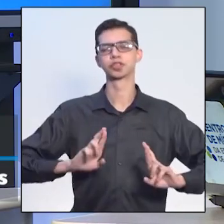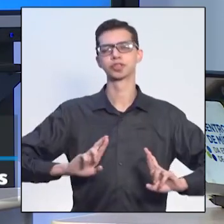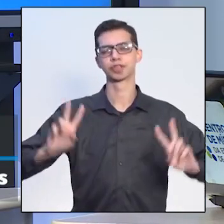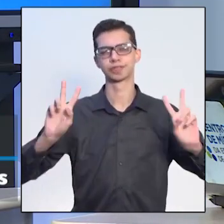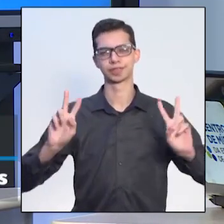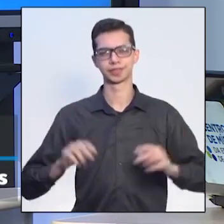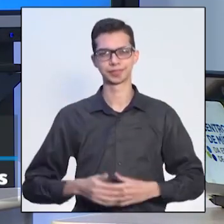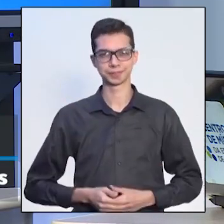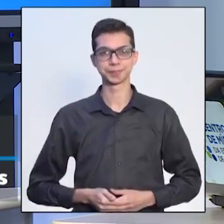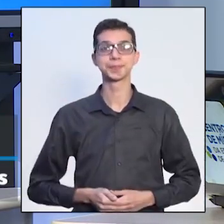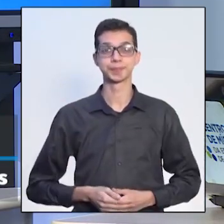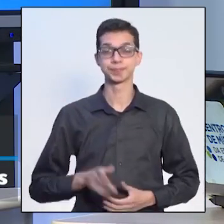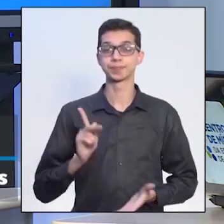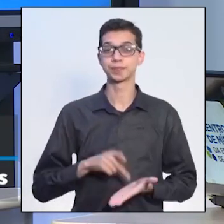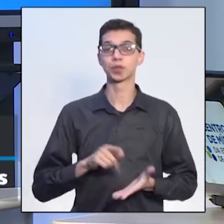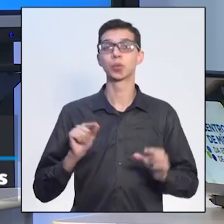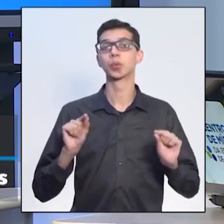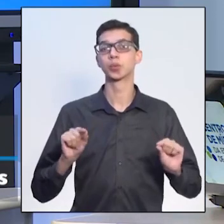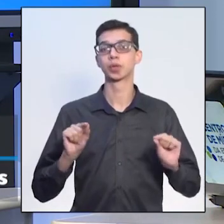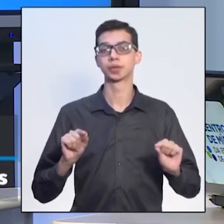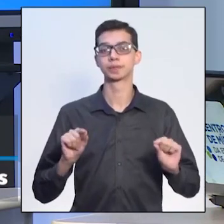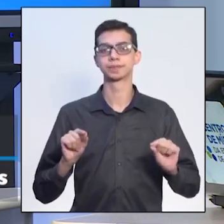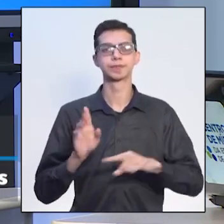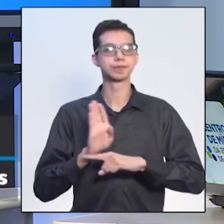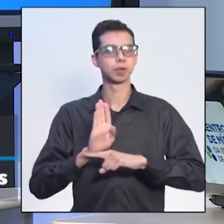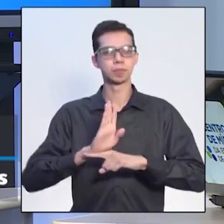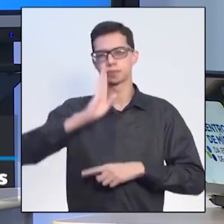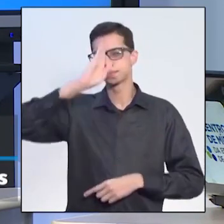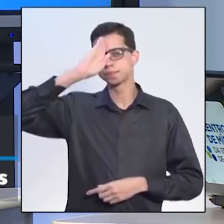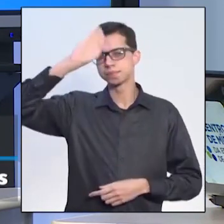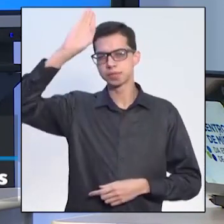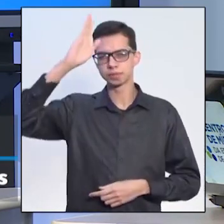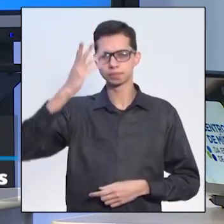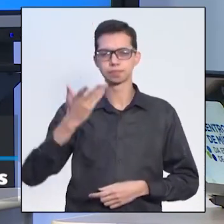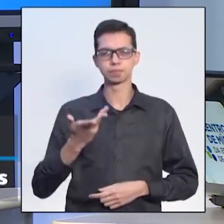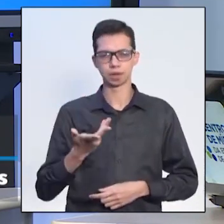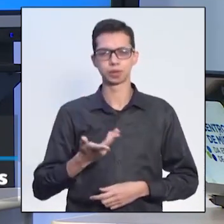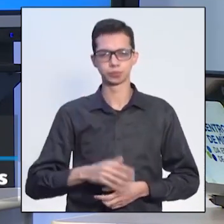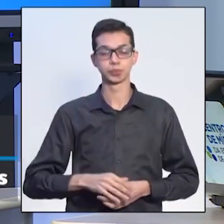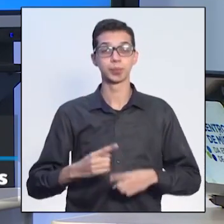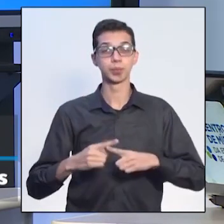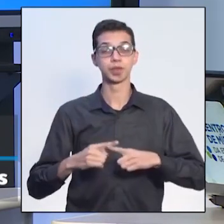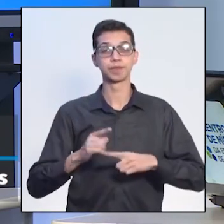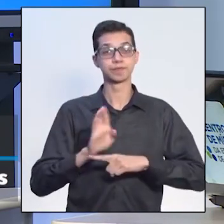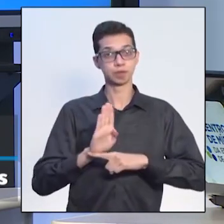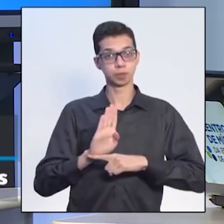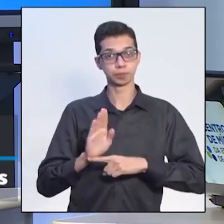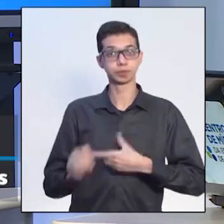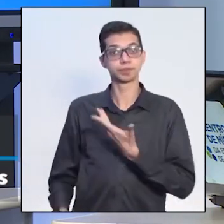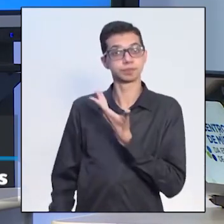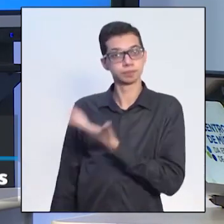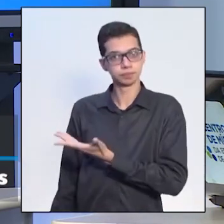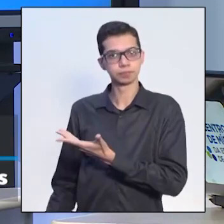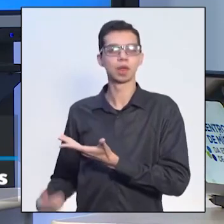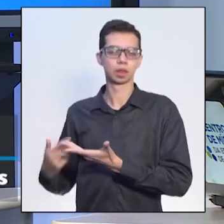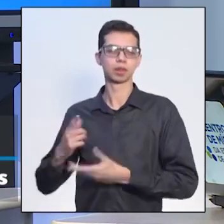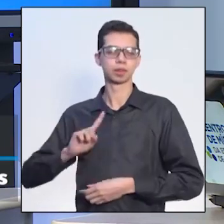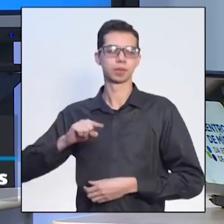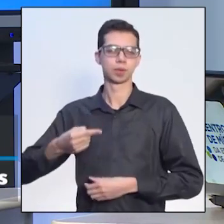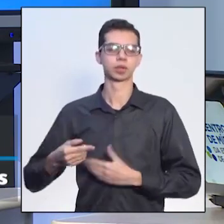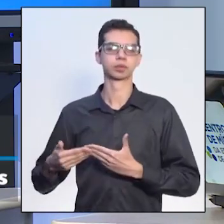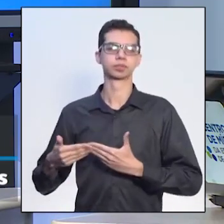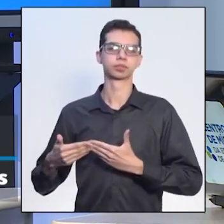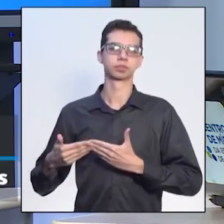filme é considerado o pai dos filmes de zumbi. Dele surgiram todos os outros. Então,